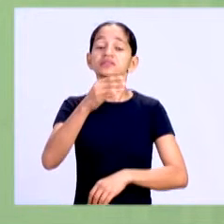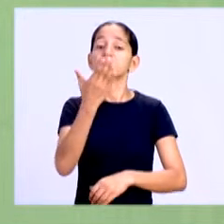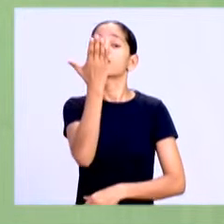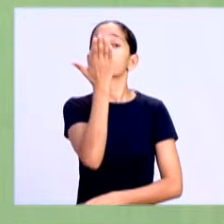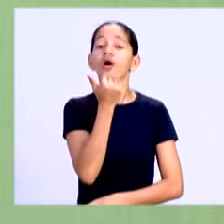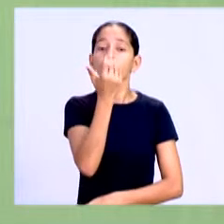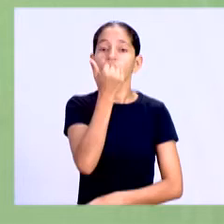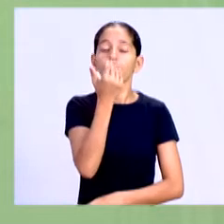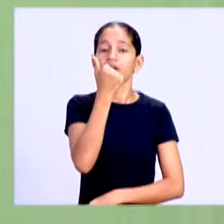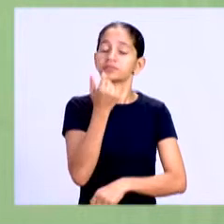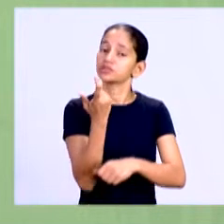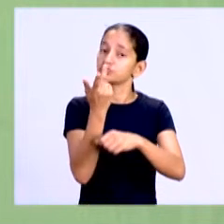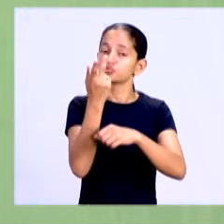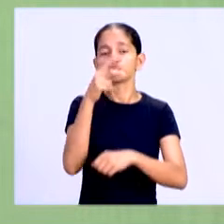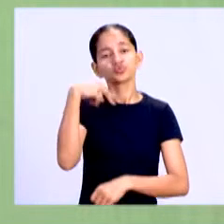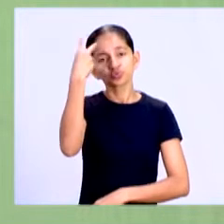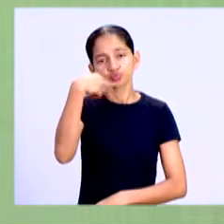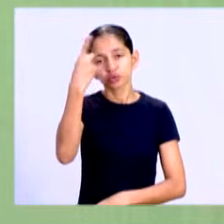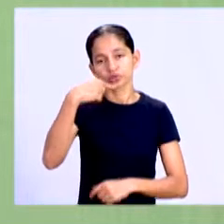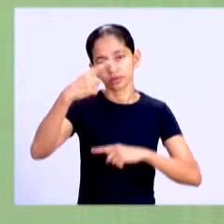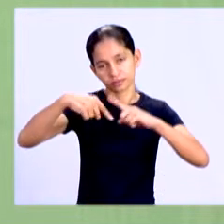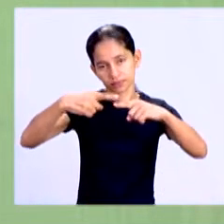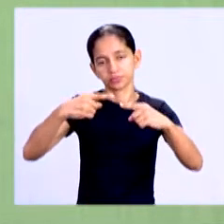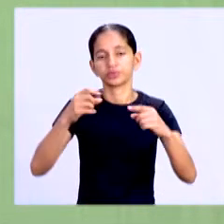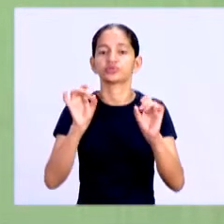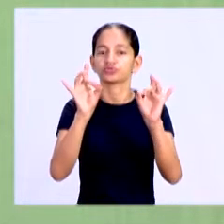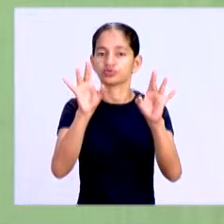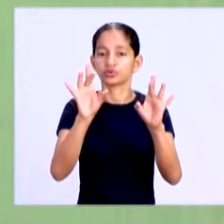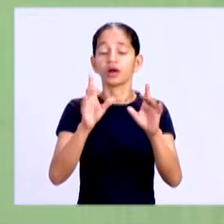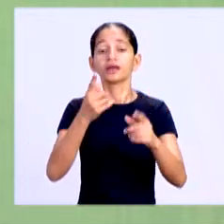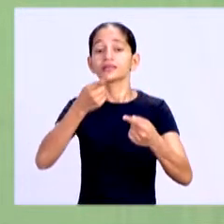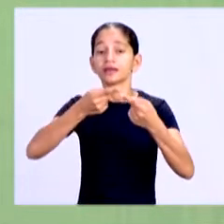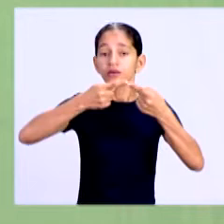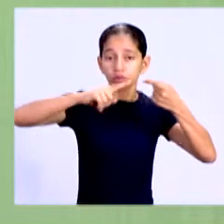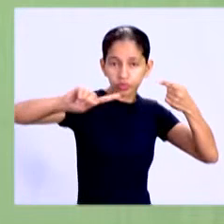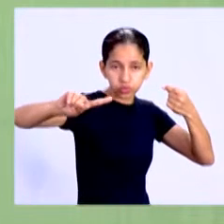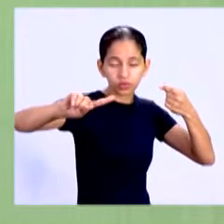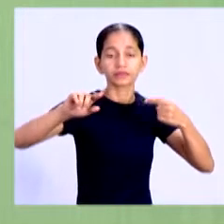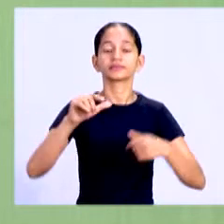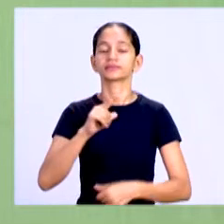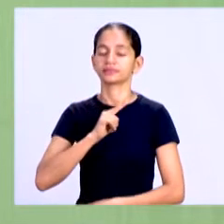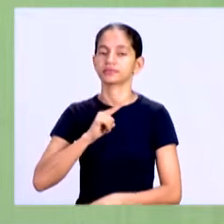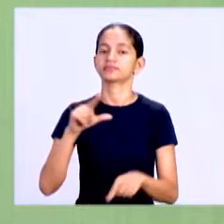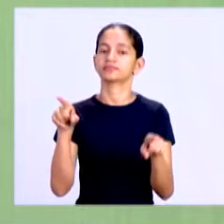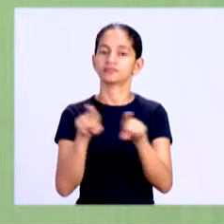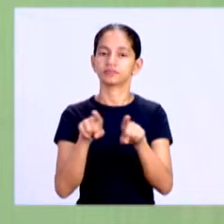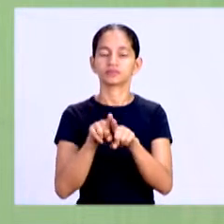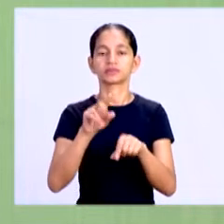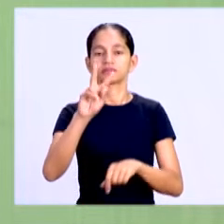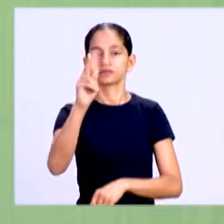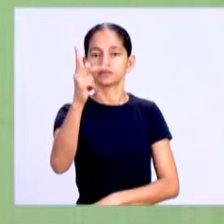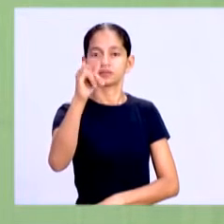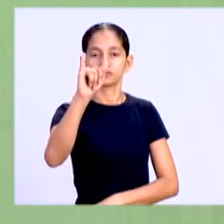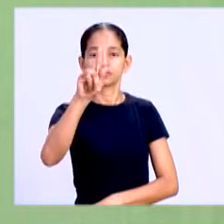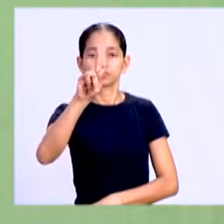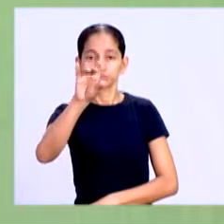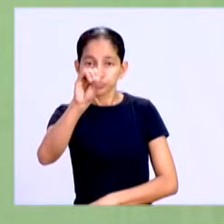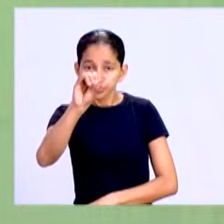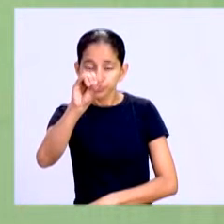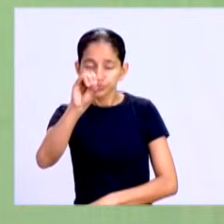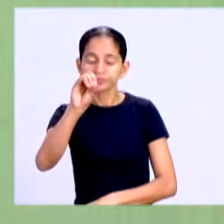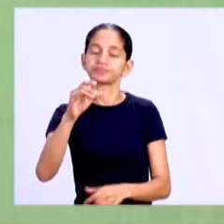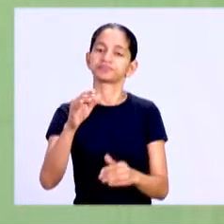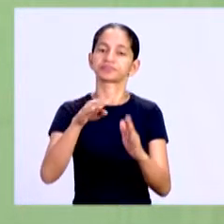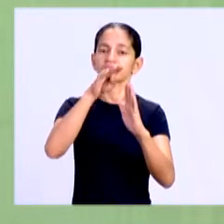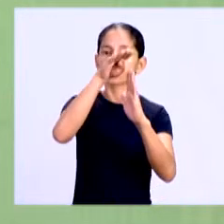uma refeição. E aí nós temos o contrário, que é a hipoglicemia, que é quando a glicemia ela se encontra abaixo